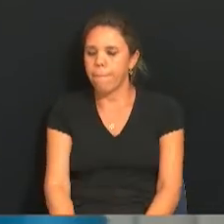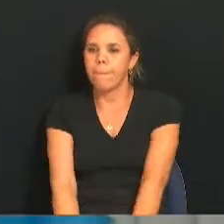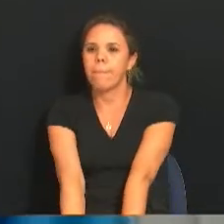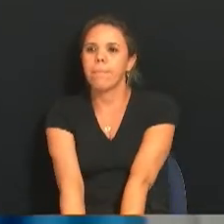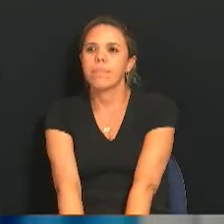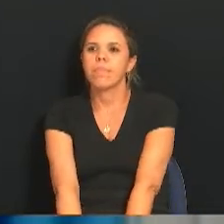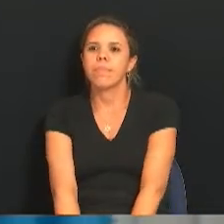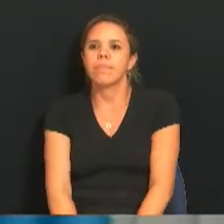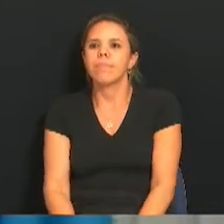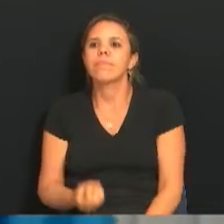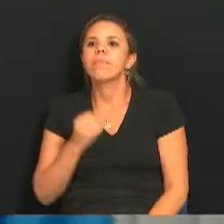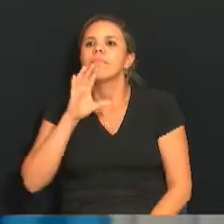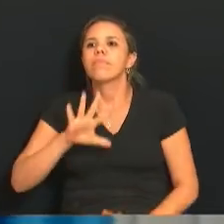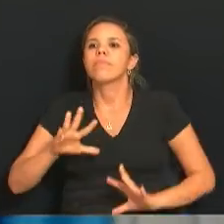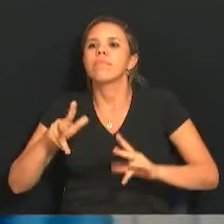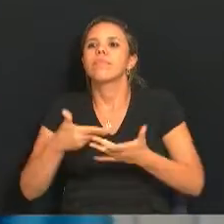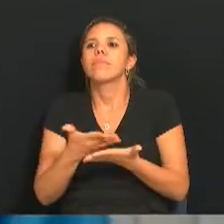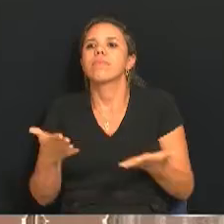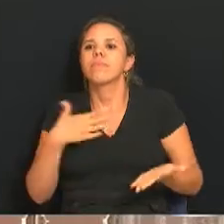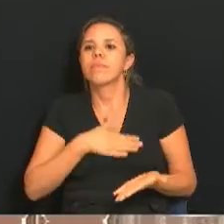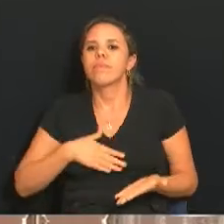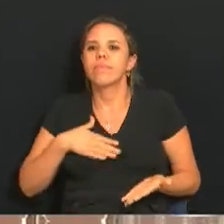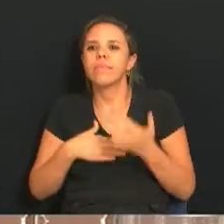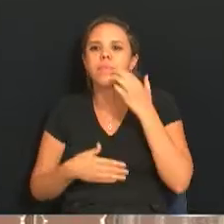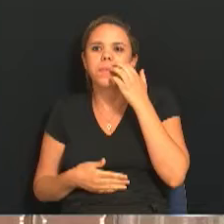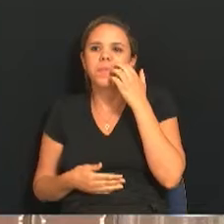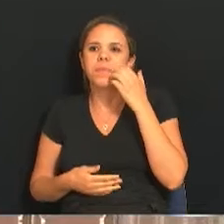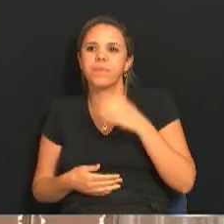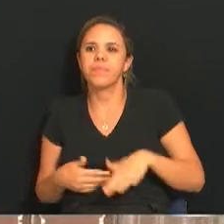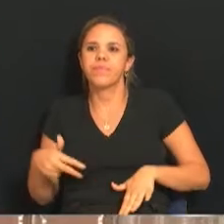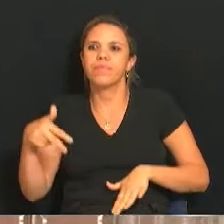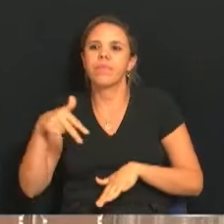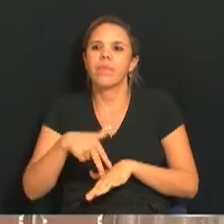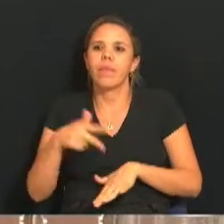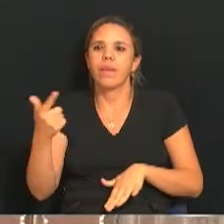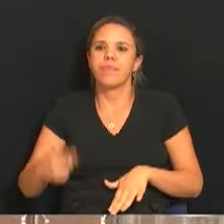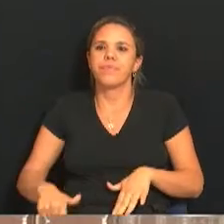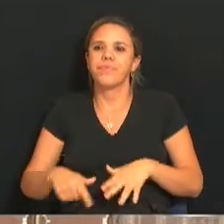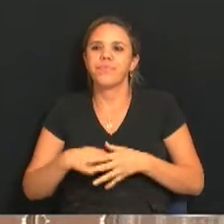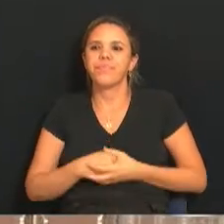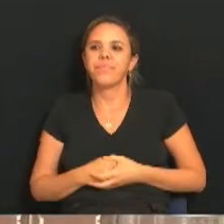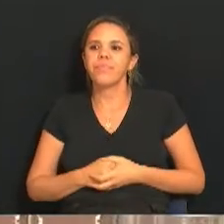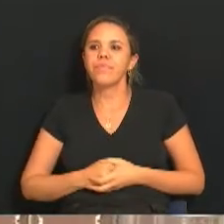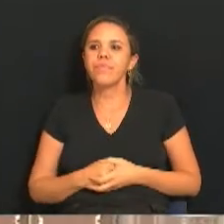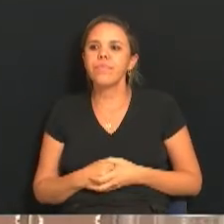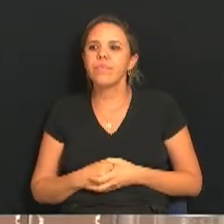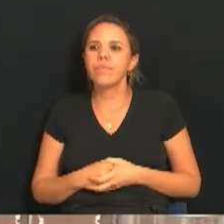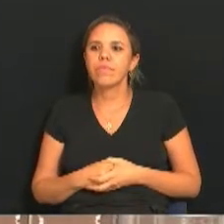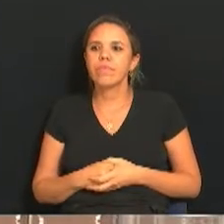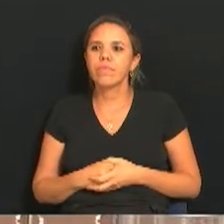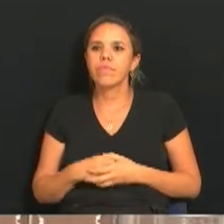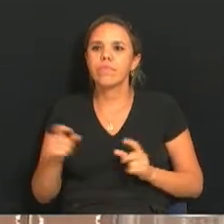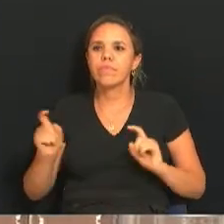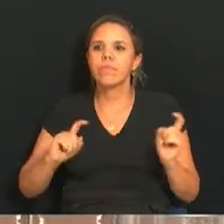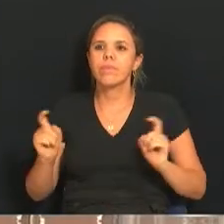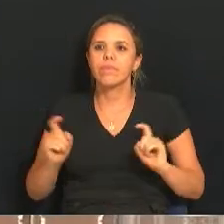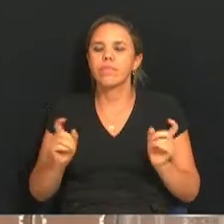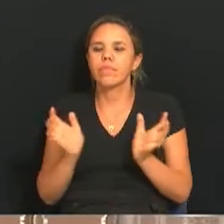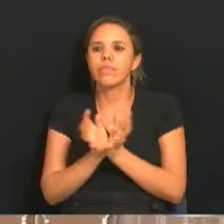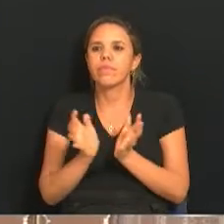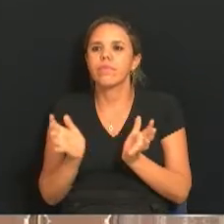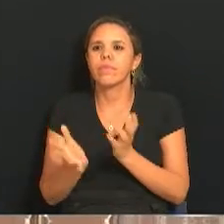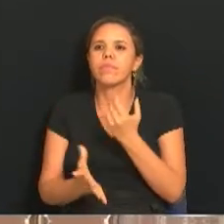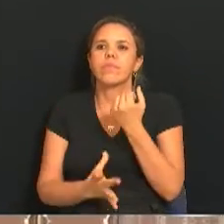Boa tarde a todos. É um prazer, uma satisfação estarmos aqui mais uma vez nas nossas reuniões da Comissão de